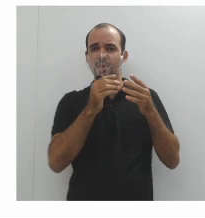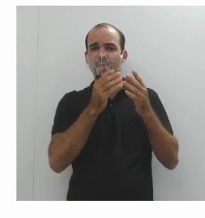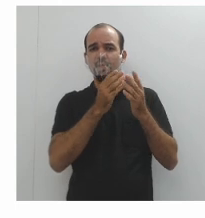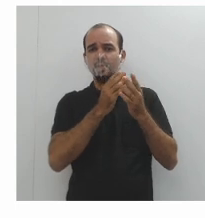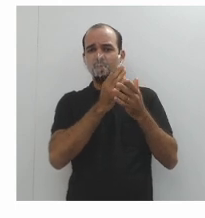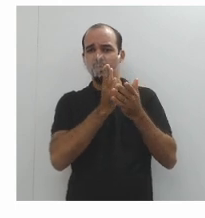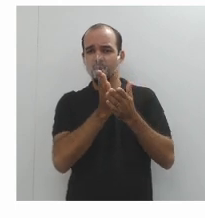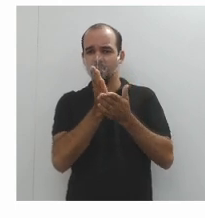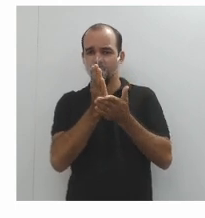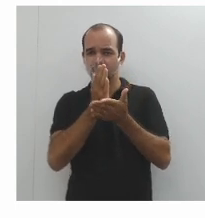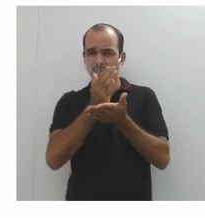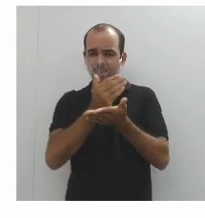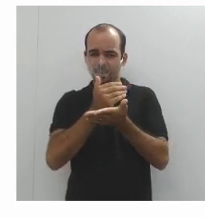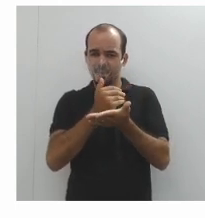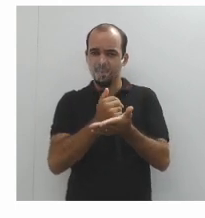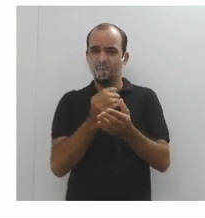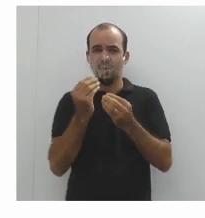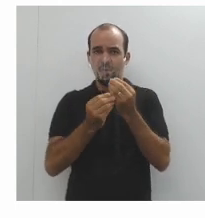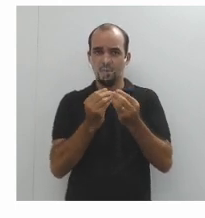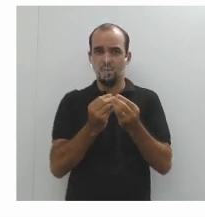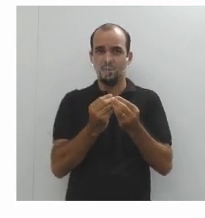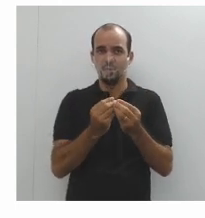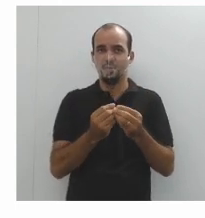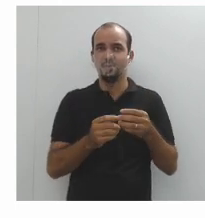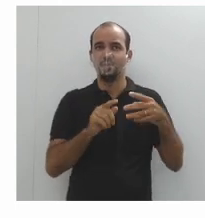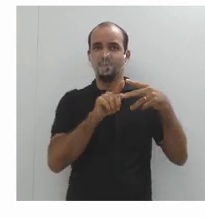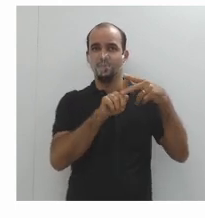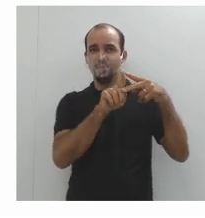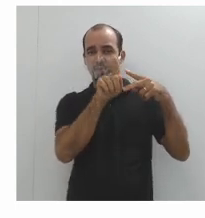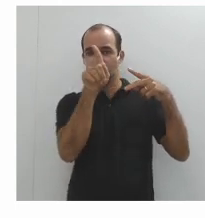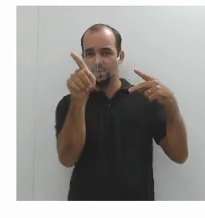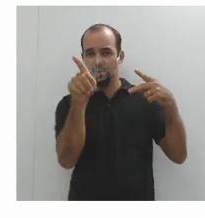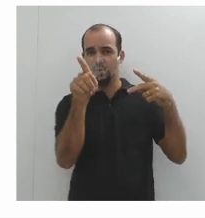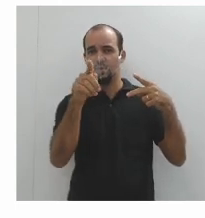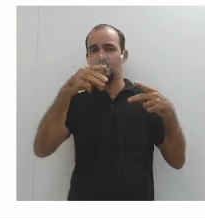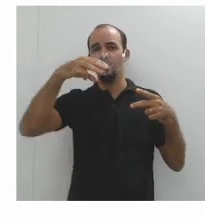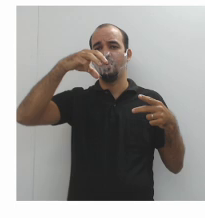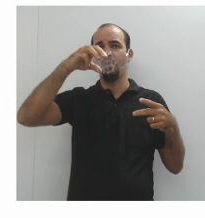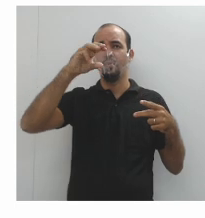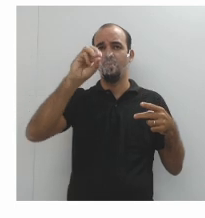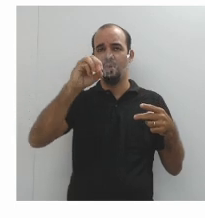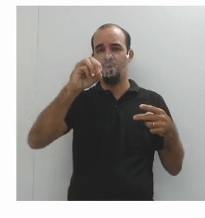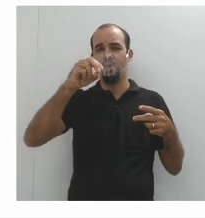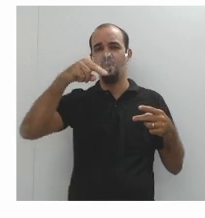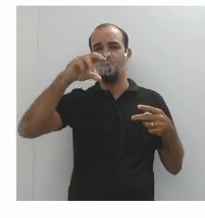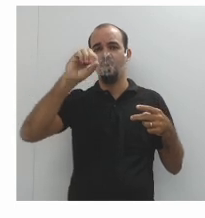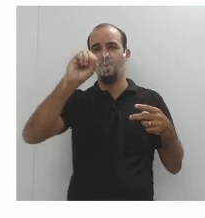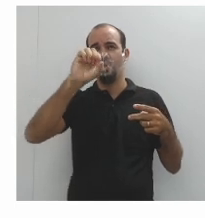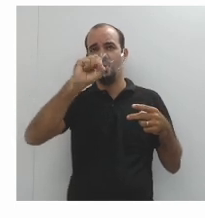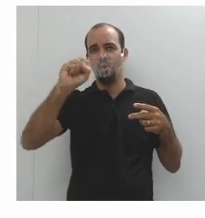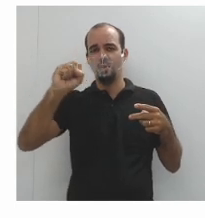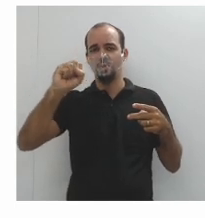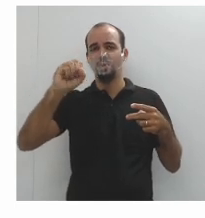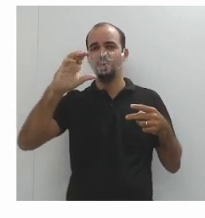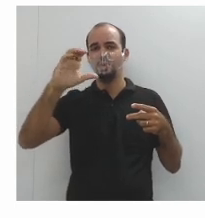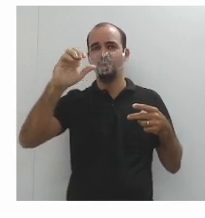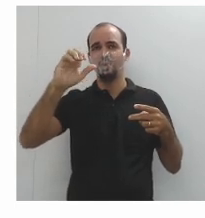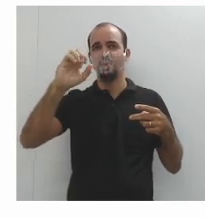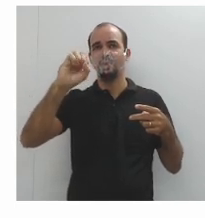seja, ou os monossacarídeos, que são os mais simples, que não